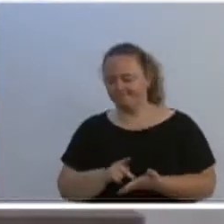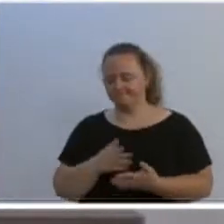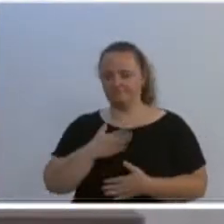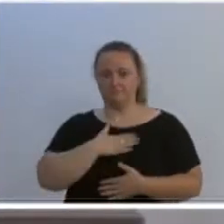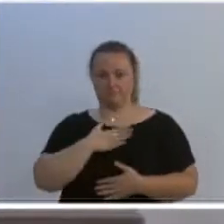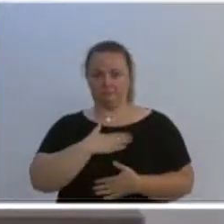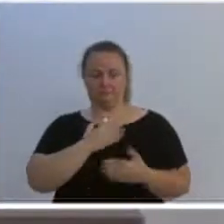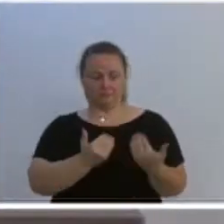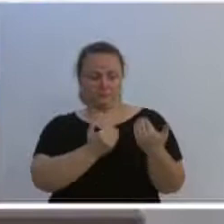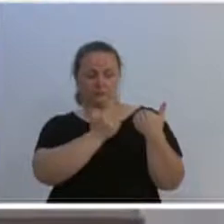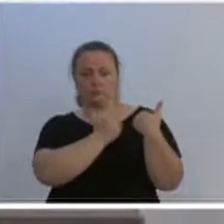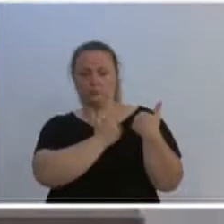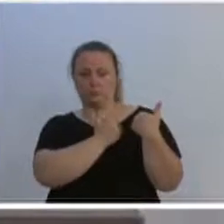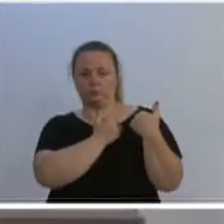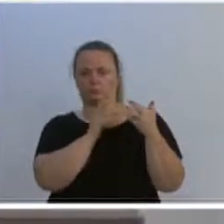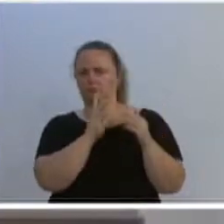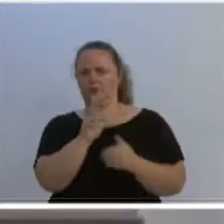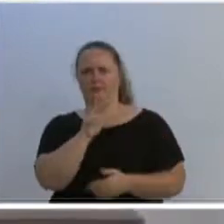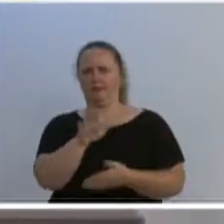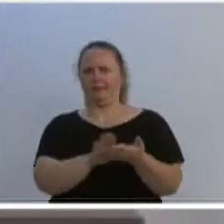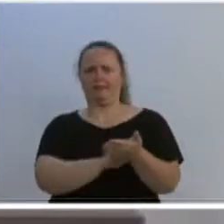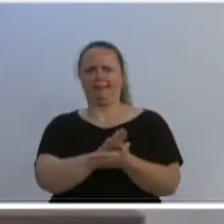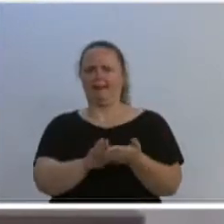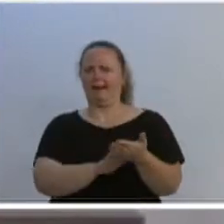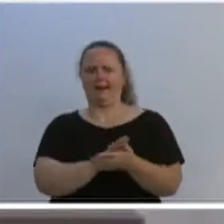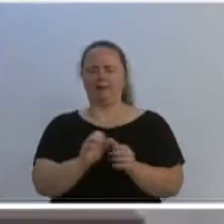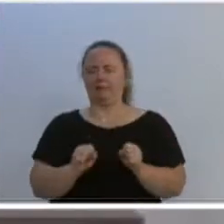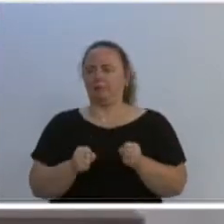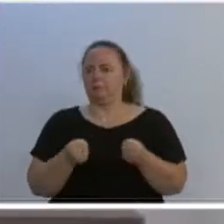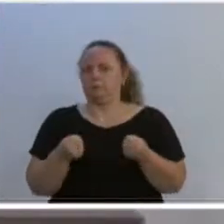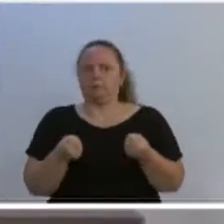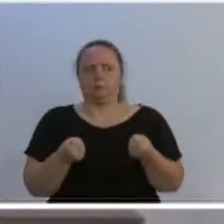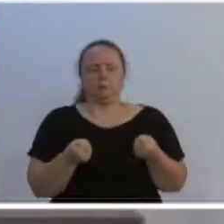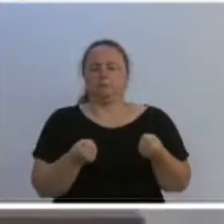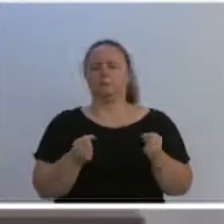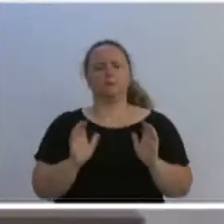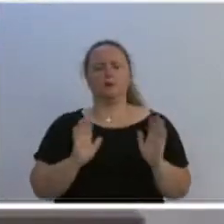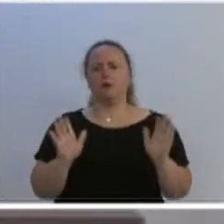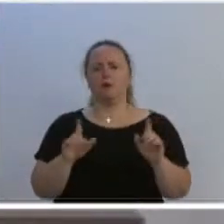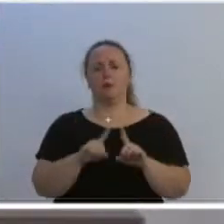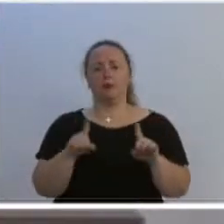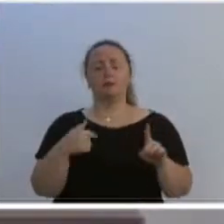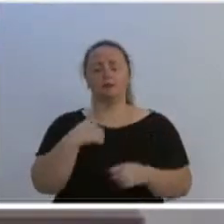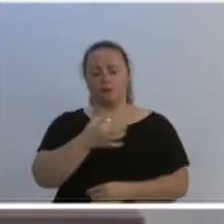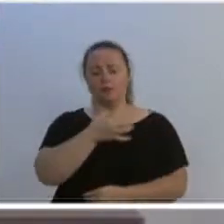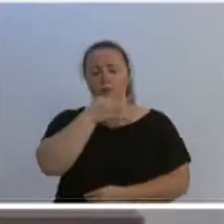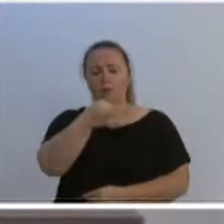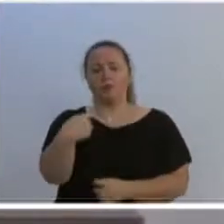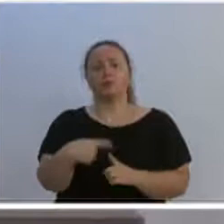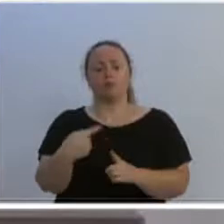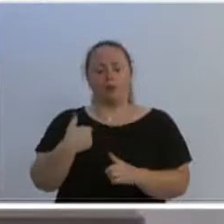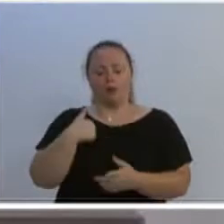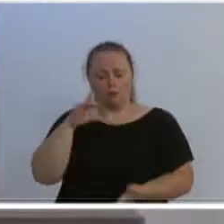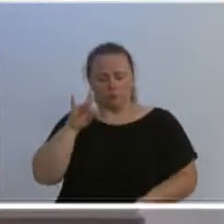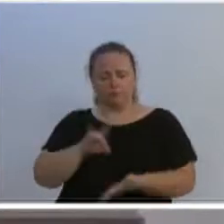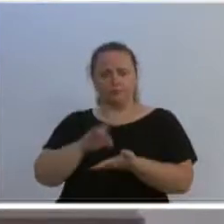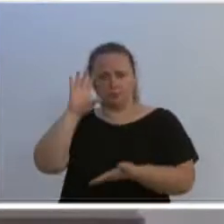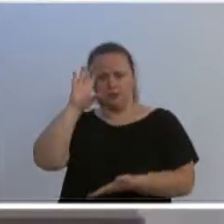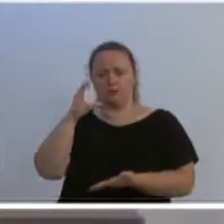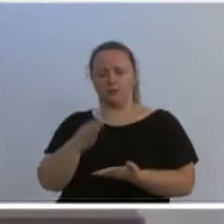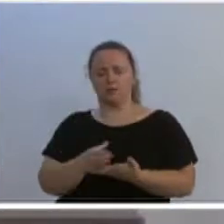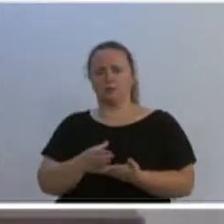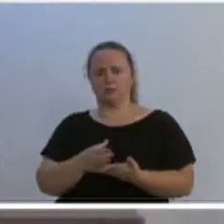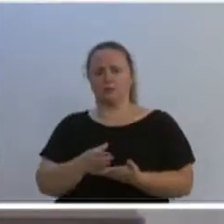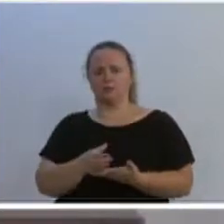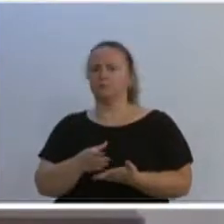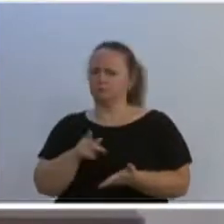função aqui não é de defender o governo Temer, é de defender aquilo que eu acredito. E, inclusive, nesse sentido, entendo, sim, que o